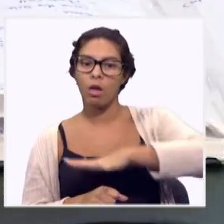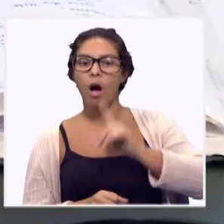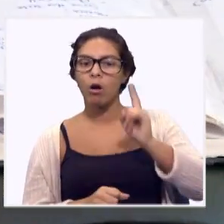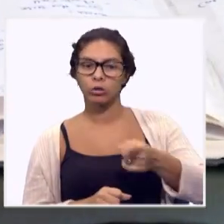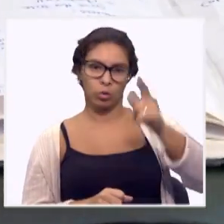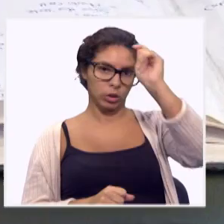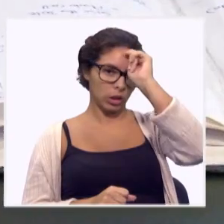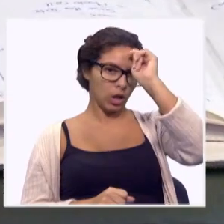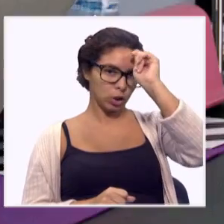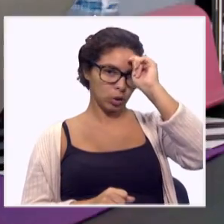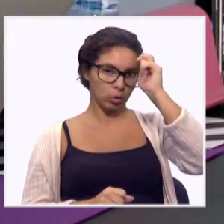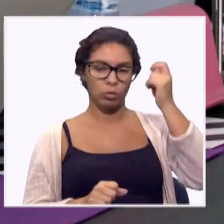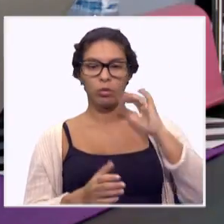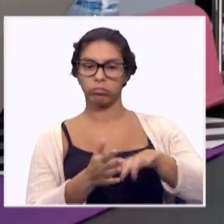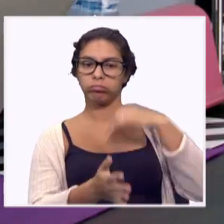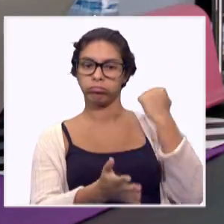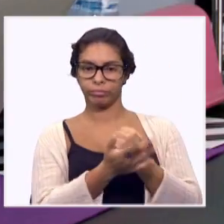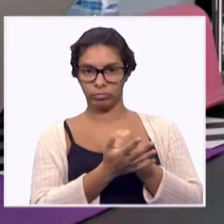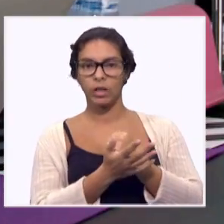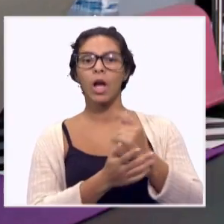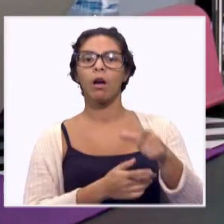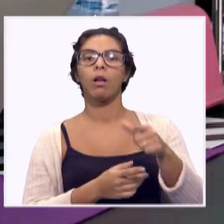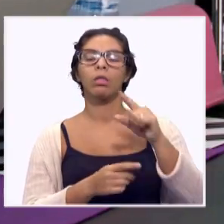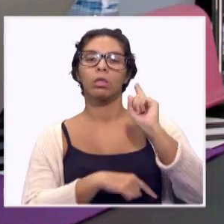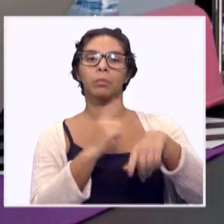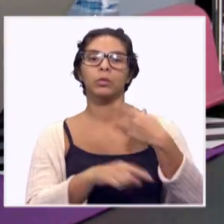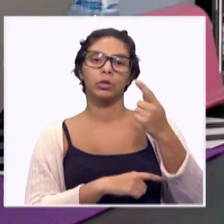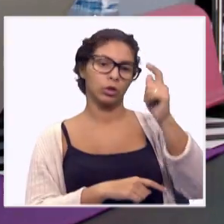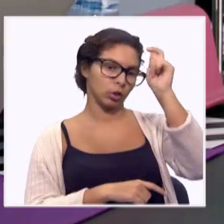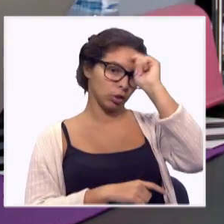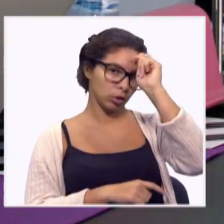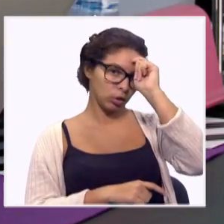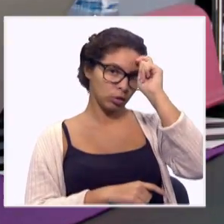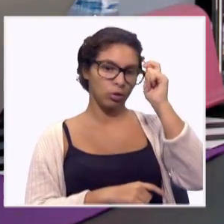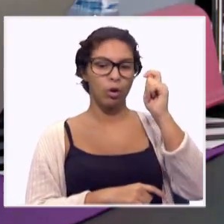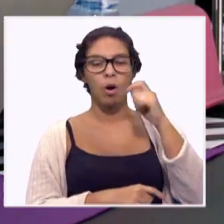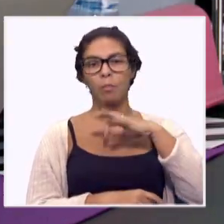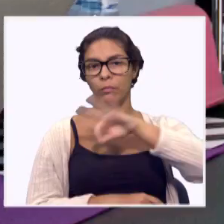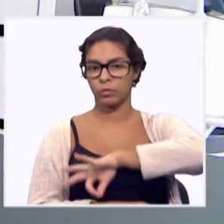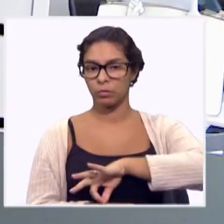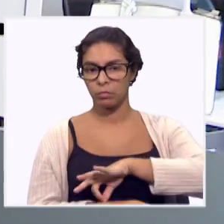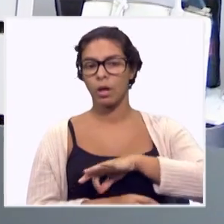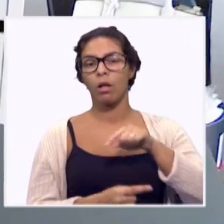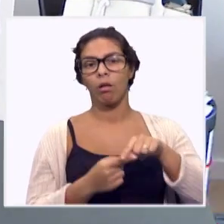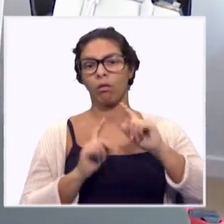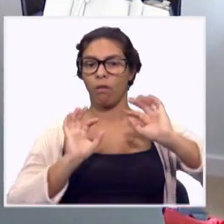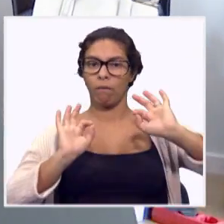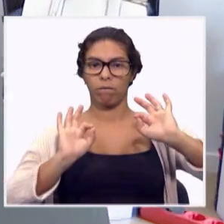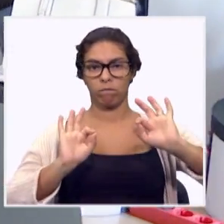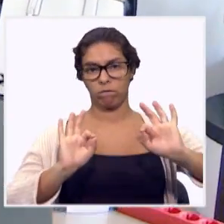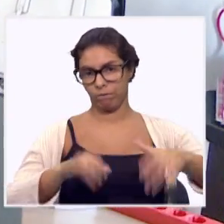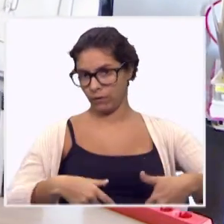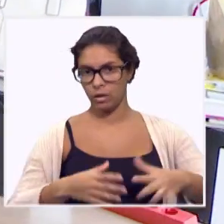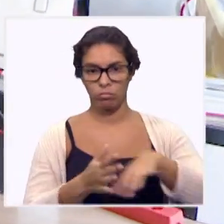por terminar o estágio e fui para estágio profissional na Miligrama, Comunicação em Saúde, onde acabei